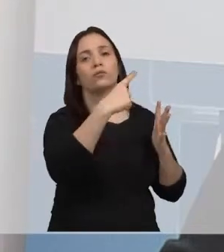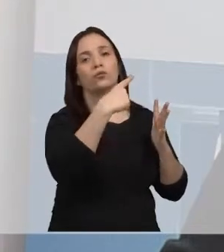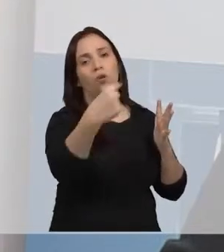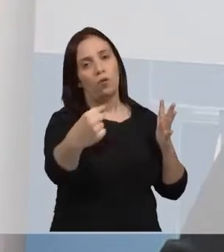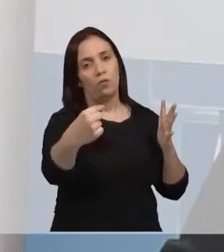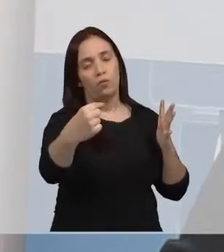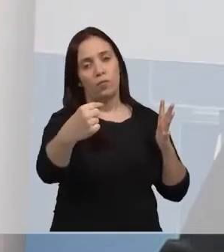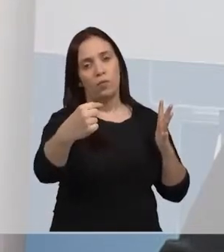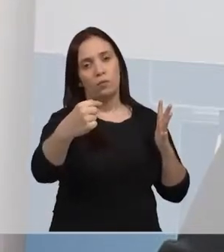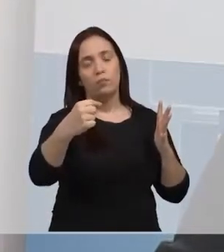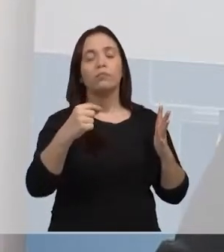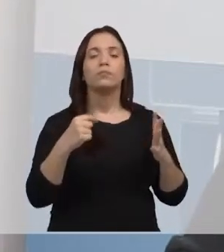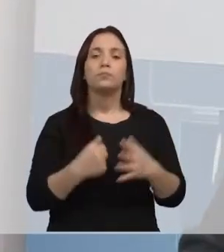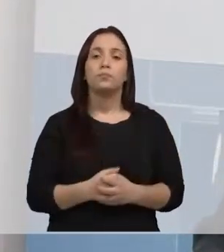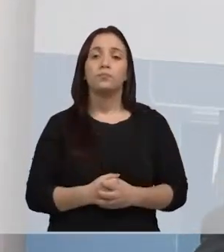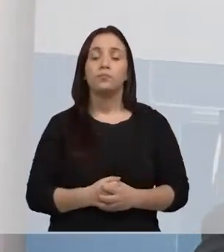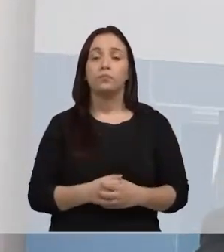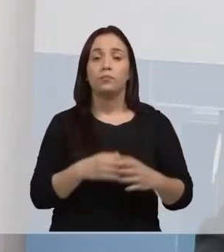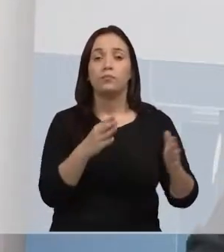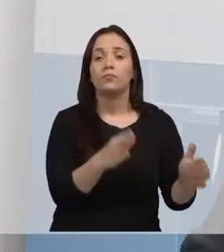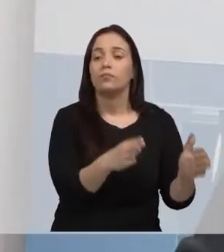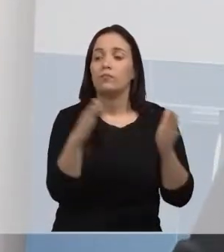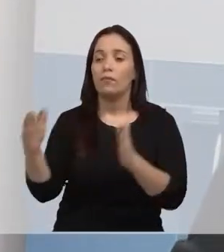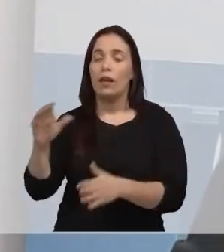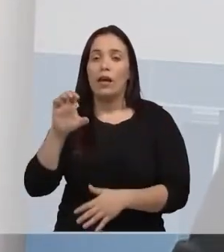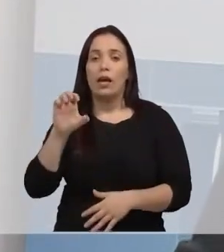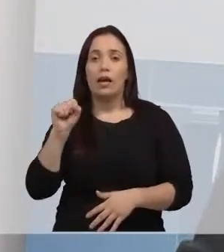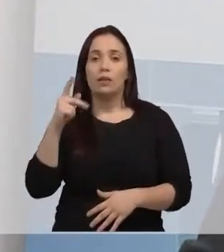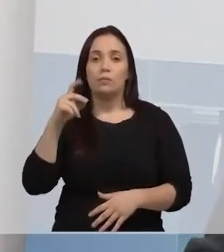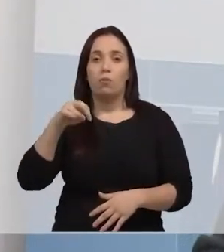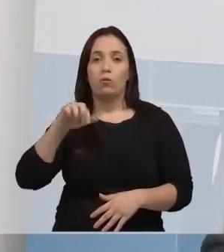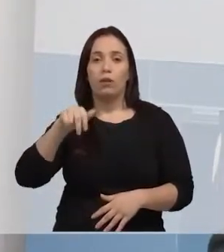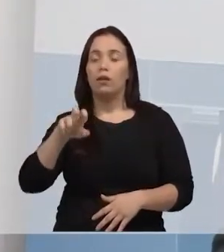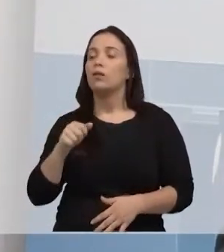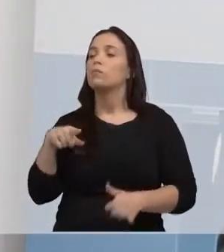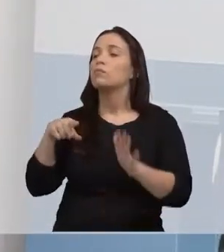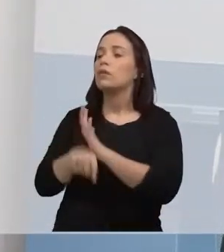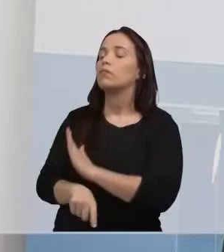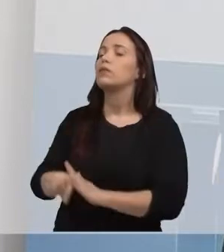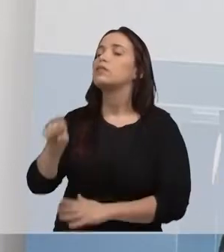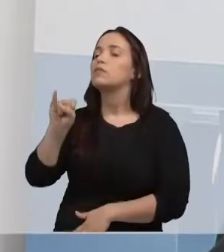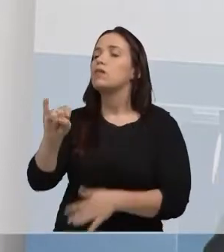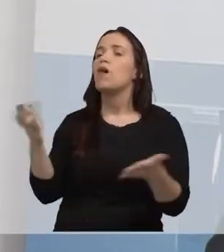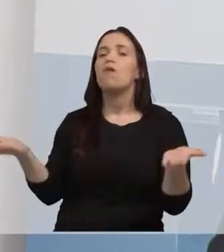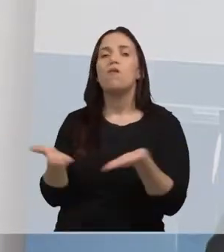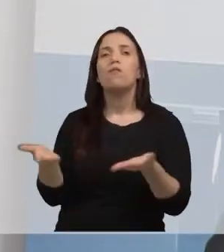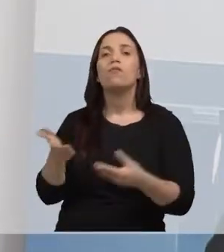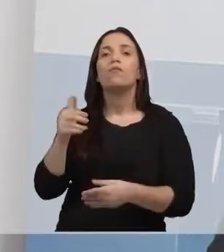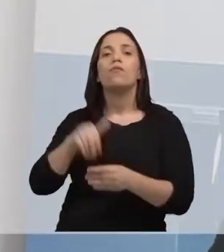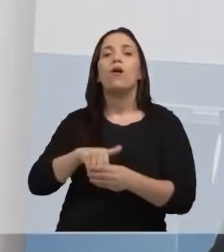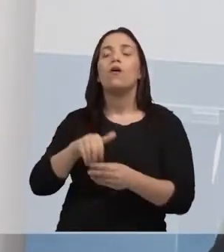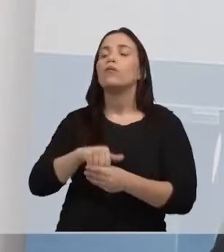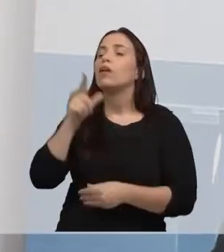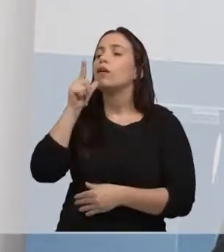eleitor do Bolsonaro, 13% dizem isso. Então, é um eleitor mais do que